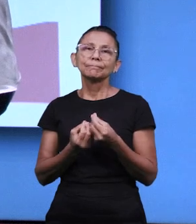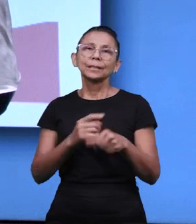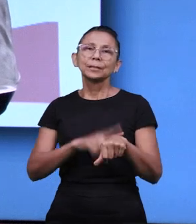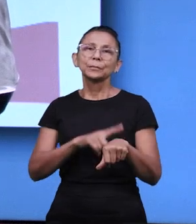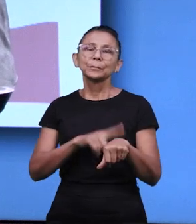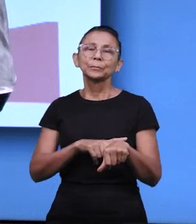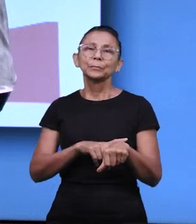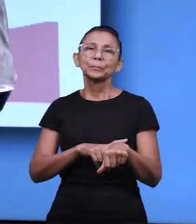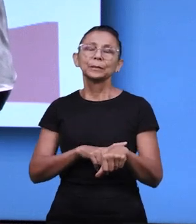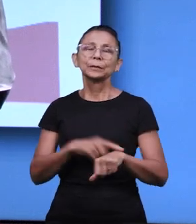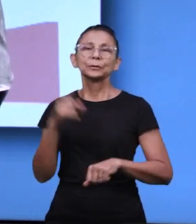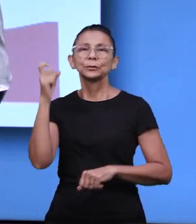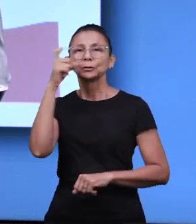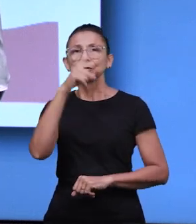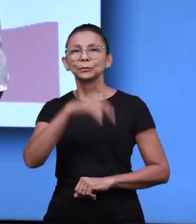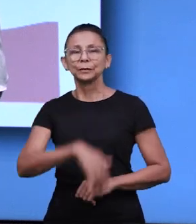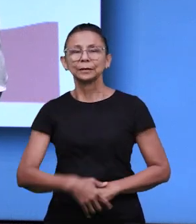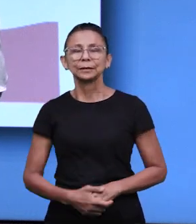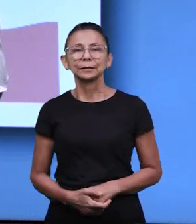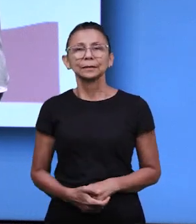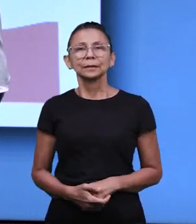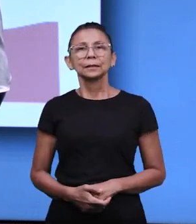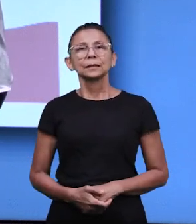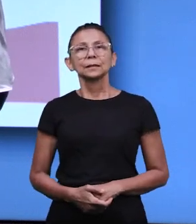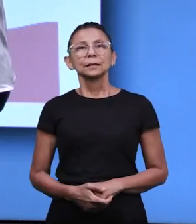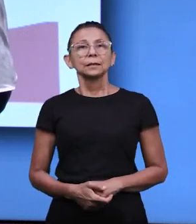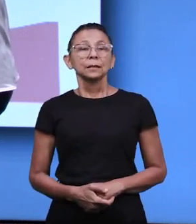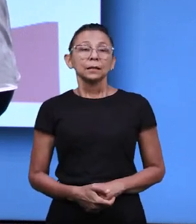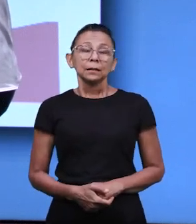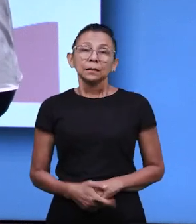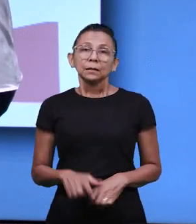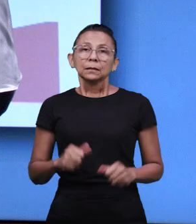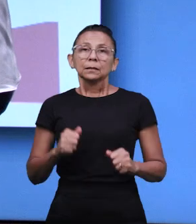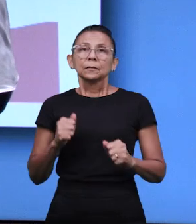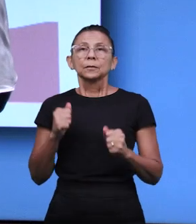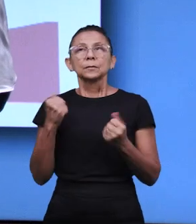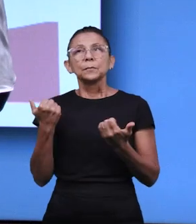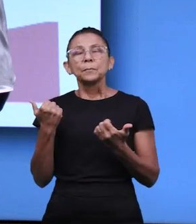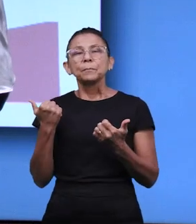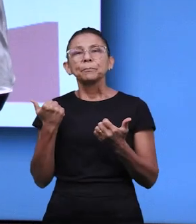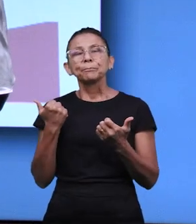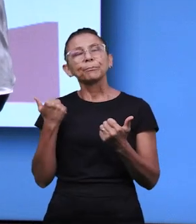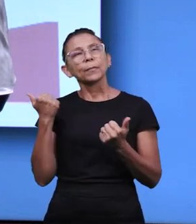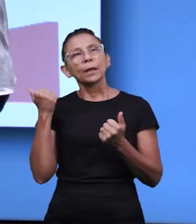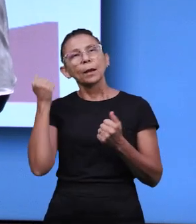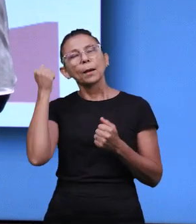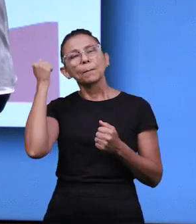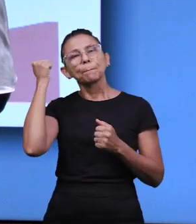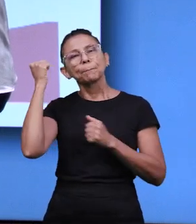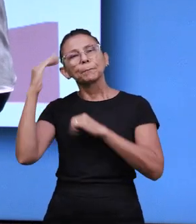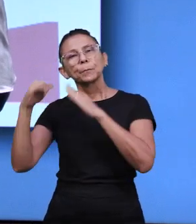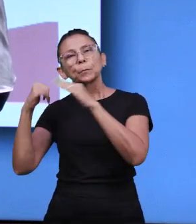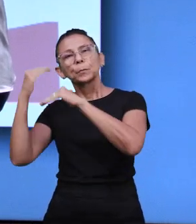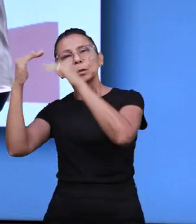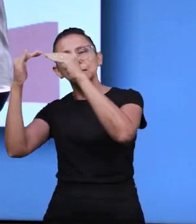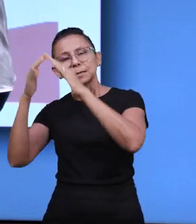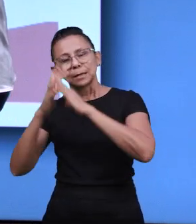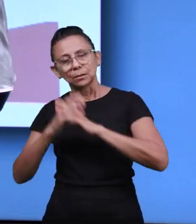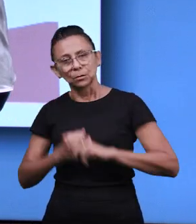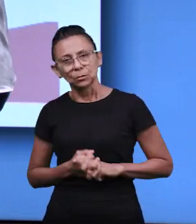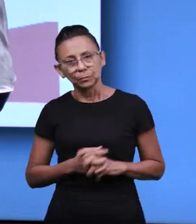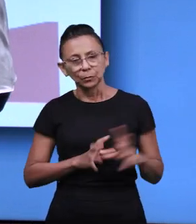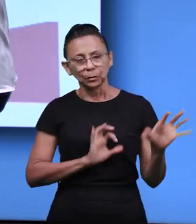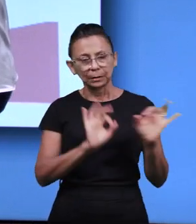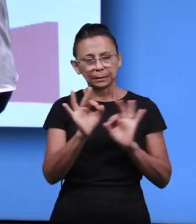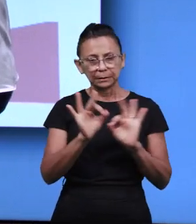eu já comecei a falar um pouco dessa parte de organização. Você tem que fazer um processo de reorganização. Para aqueles